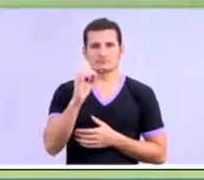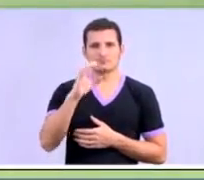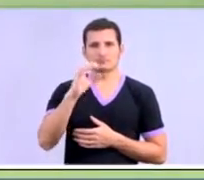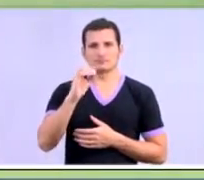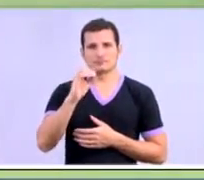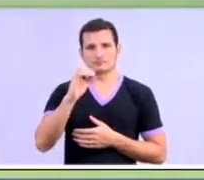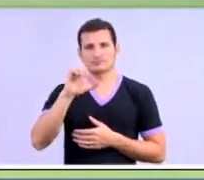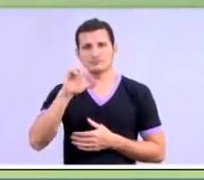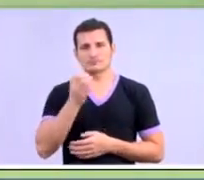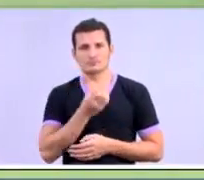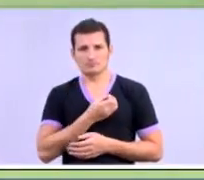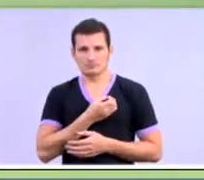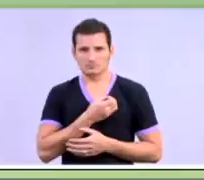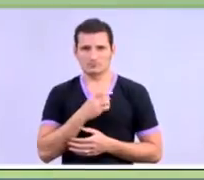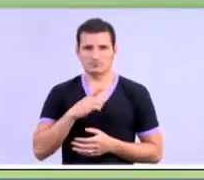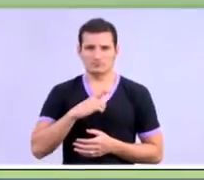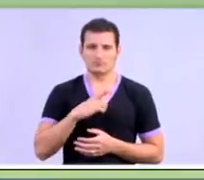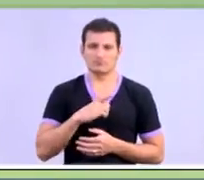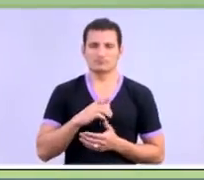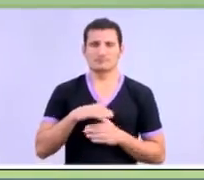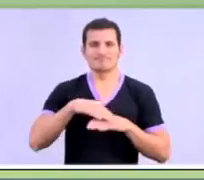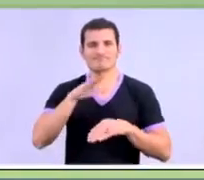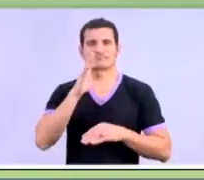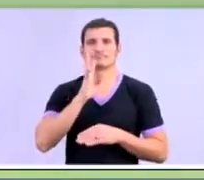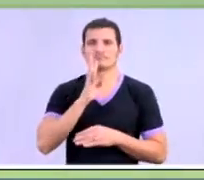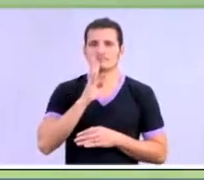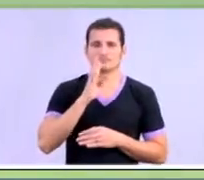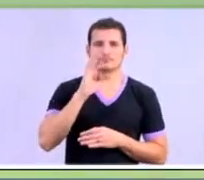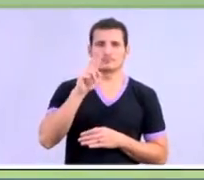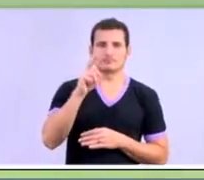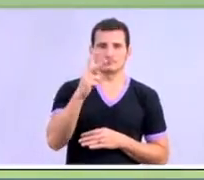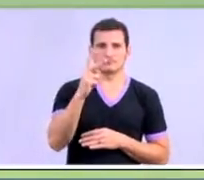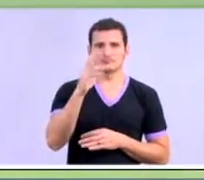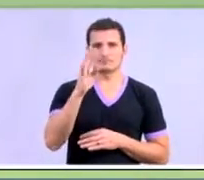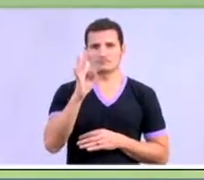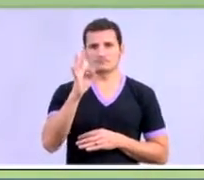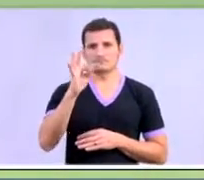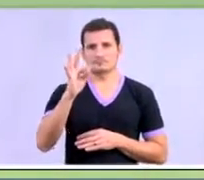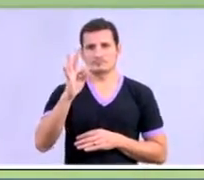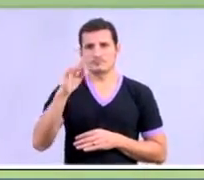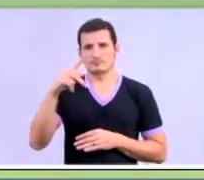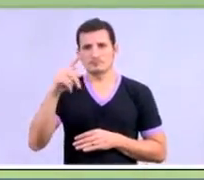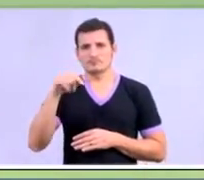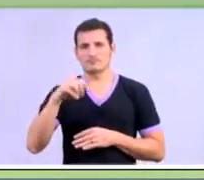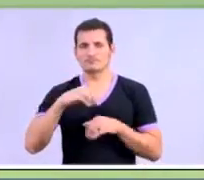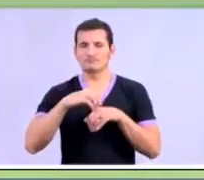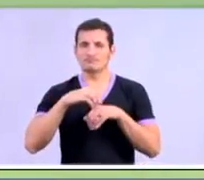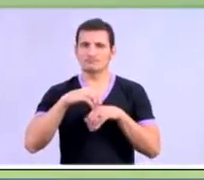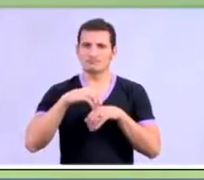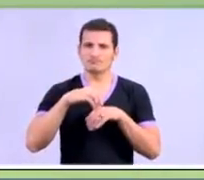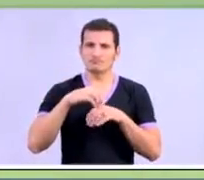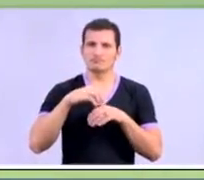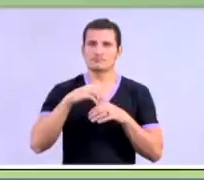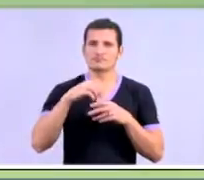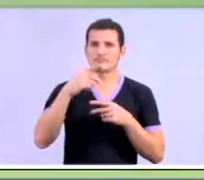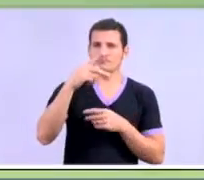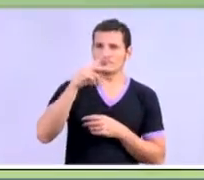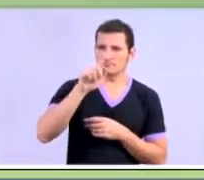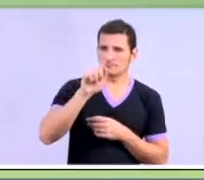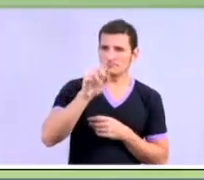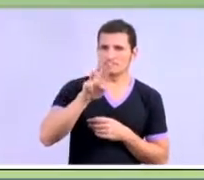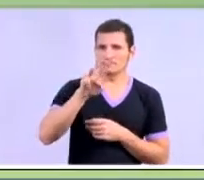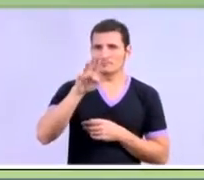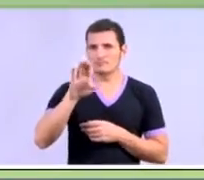clássico, HTTP, que é o protocolo de transferência de hipertexto, páginas web, por